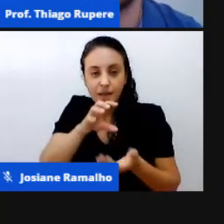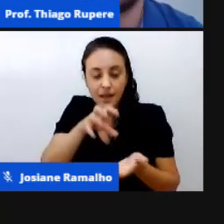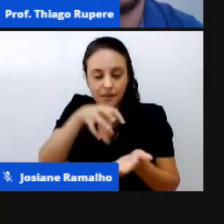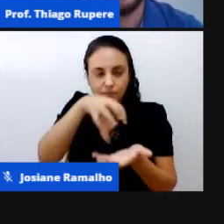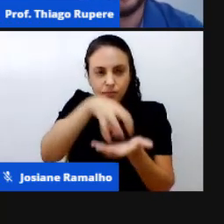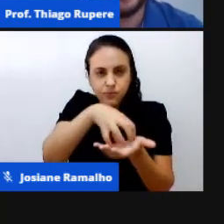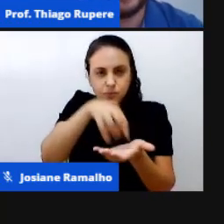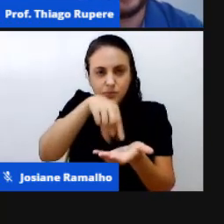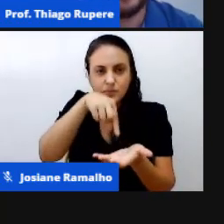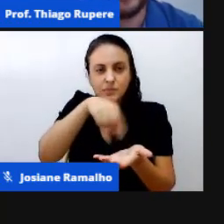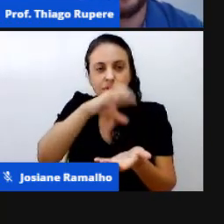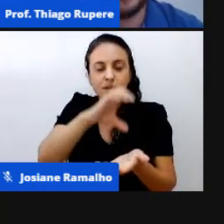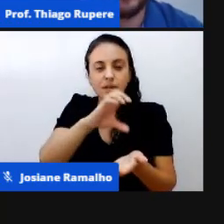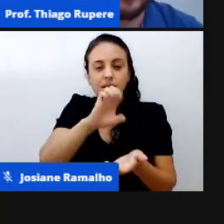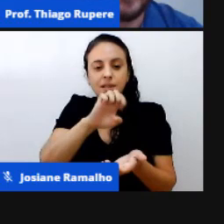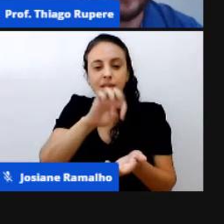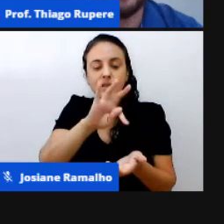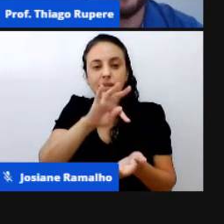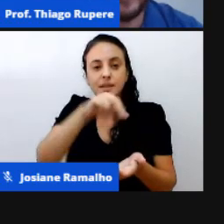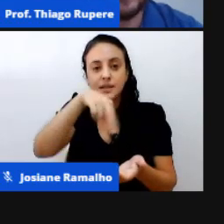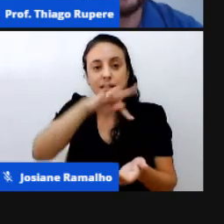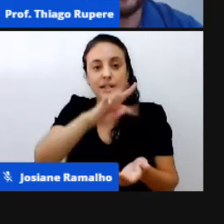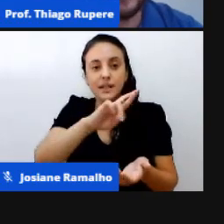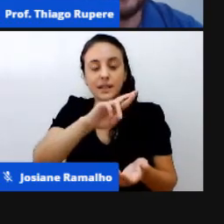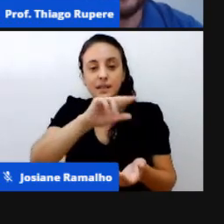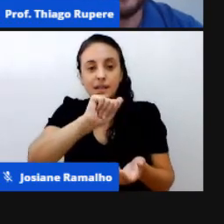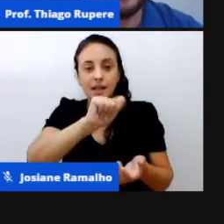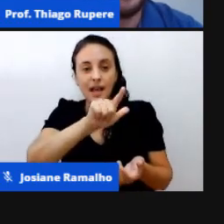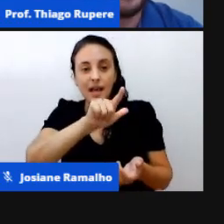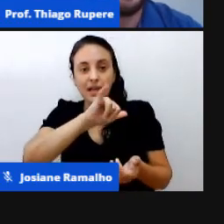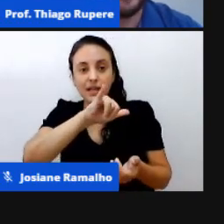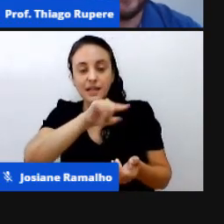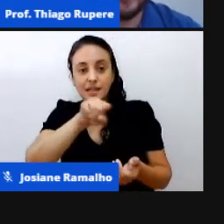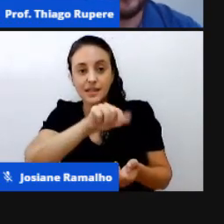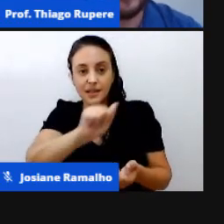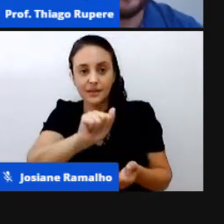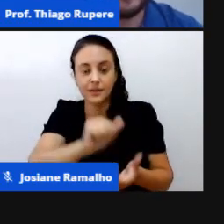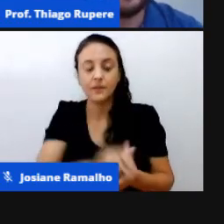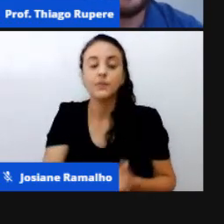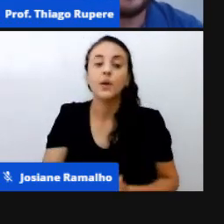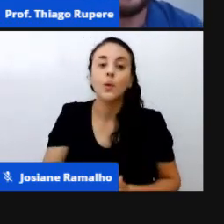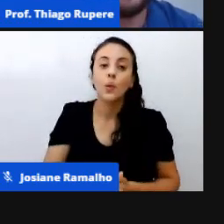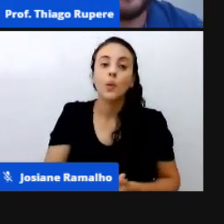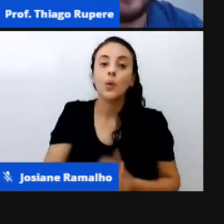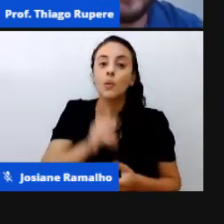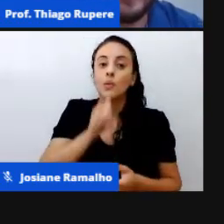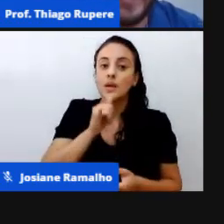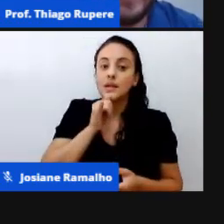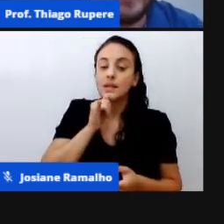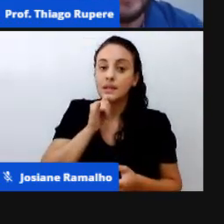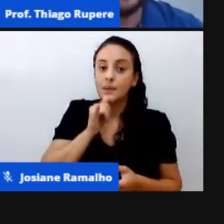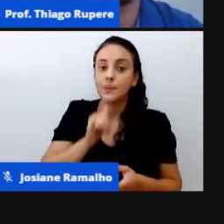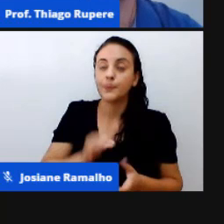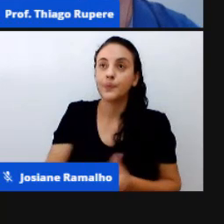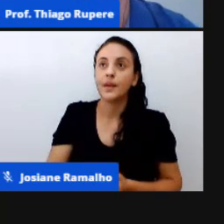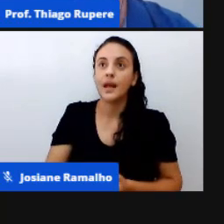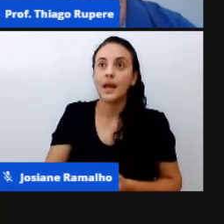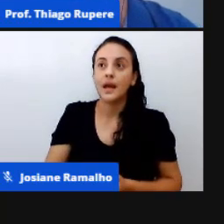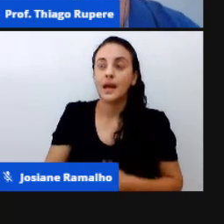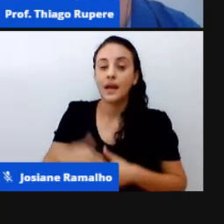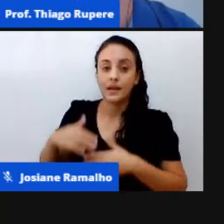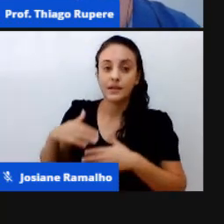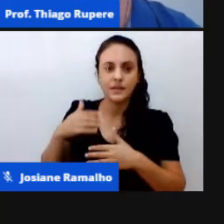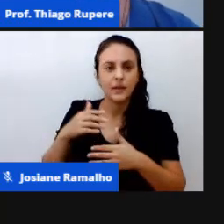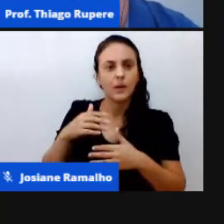do tempo, as metodologias vêm sofrendo alterações. Por exemplo, com o advento das tecnologias digitais. Mesmo que